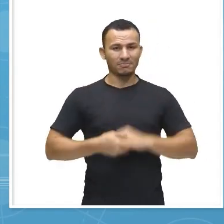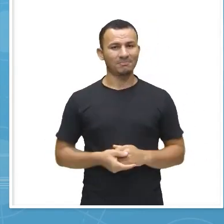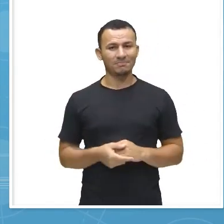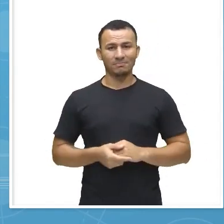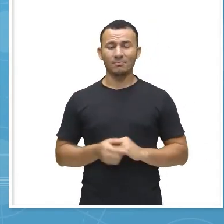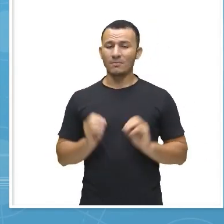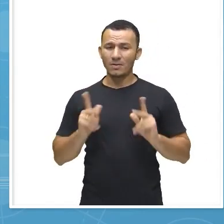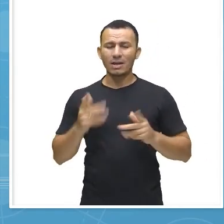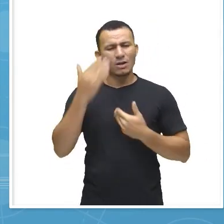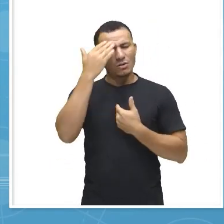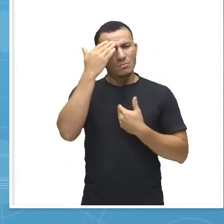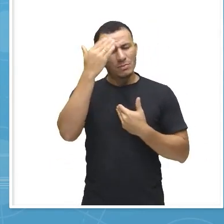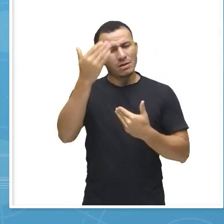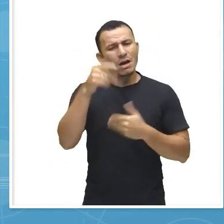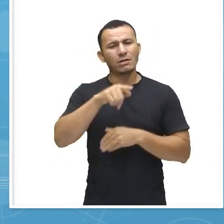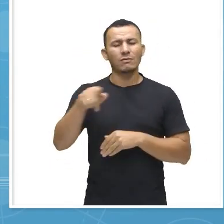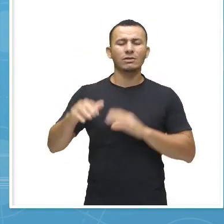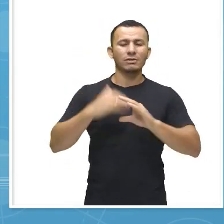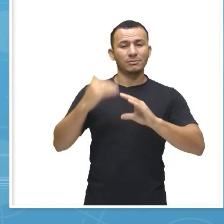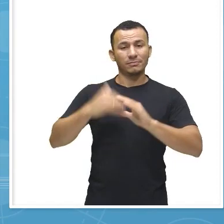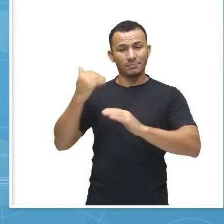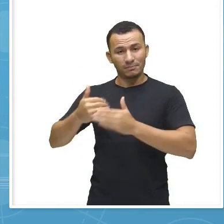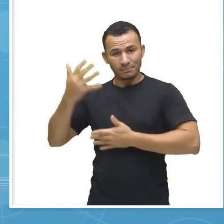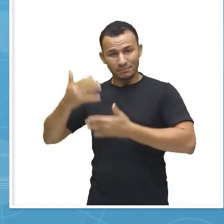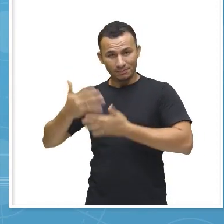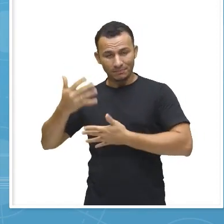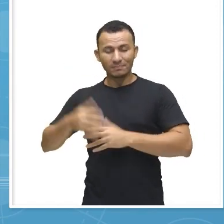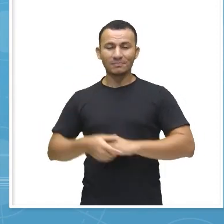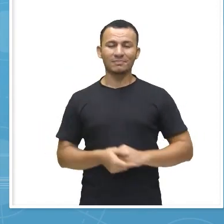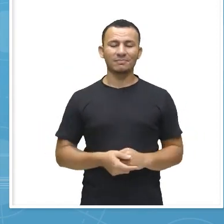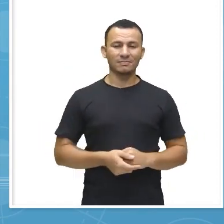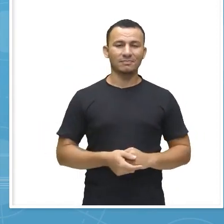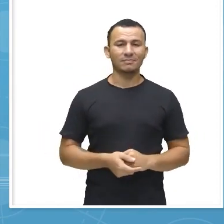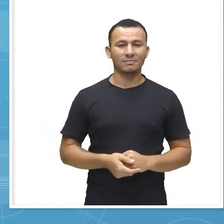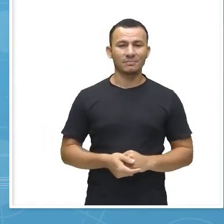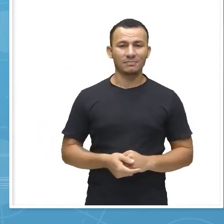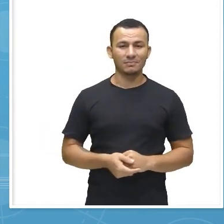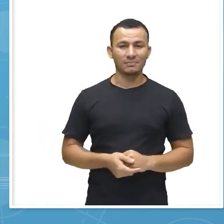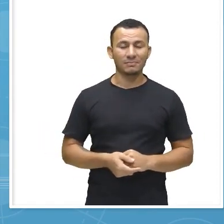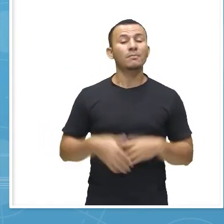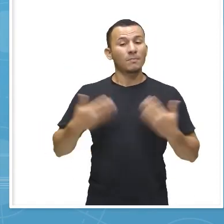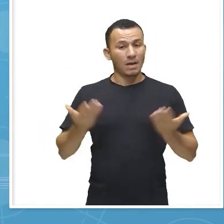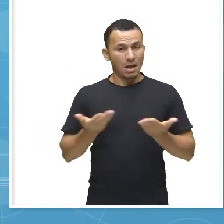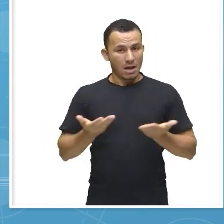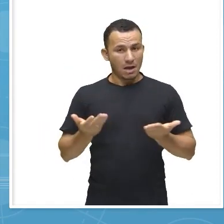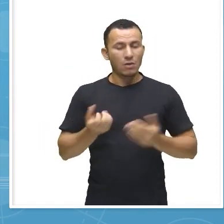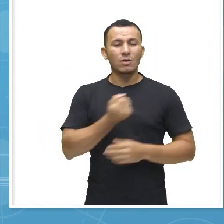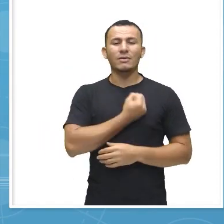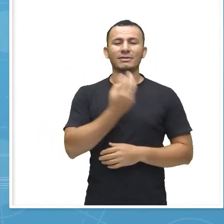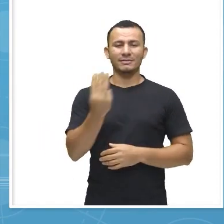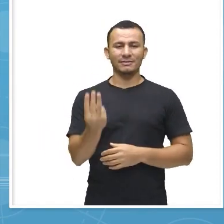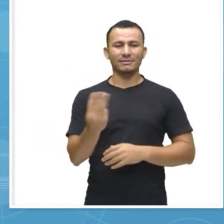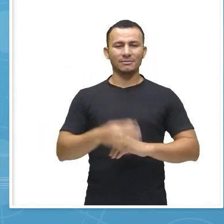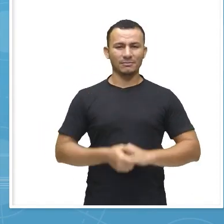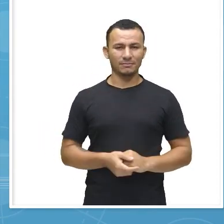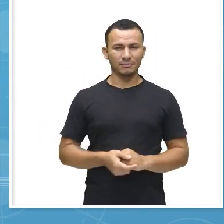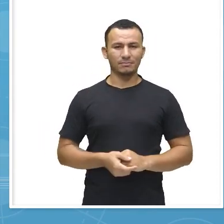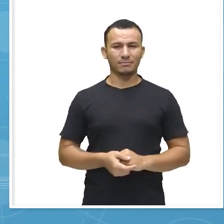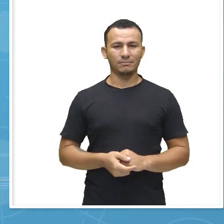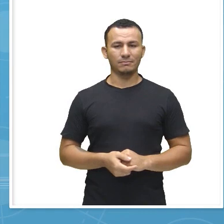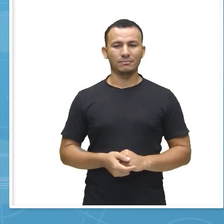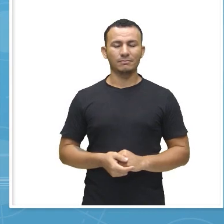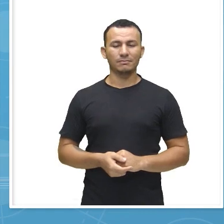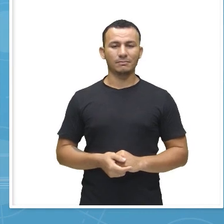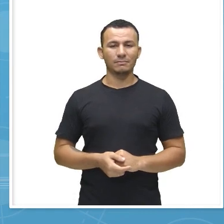Então, muito obrigada por vocês terem participado ativamente aí do nosso chat aqui conosco. E agora nós vamos para a terceira questão. Olha